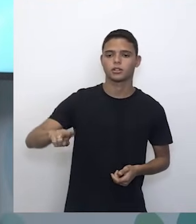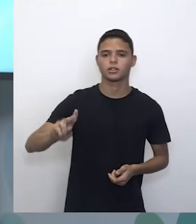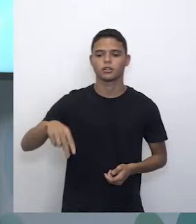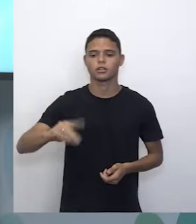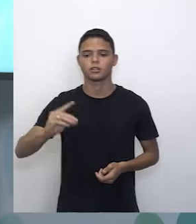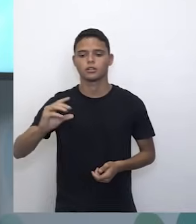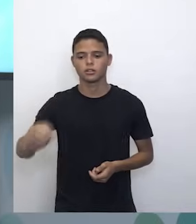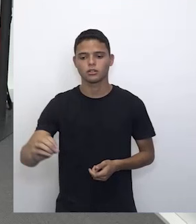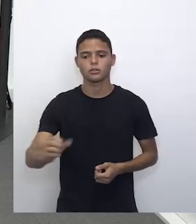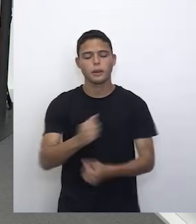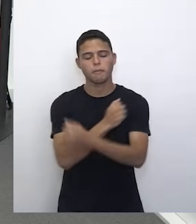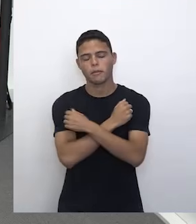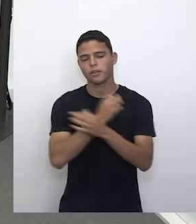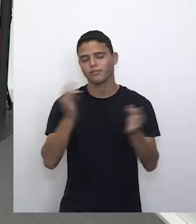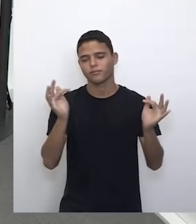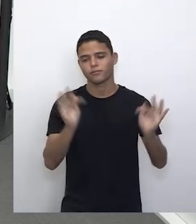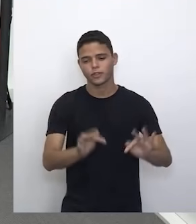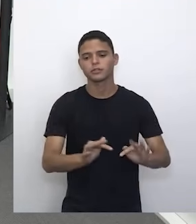os abraços finais aí.